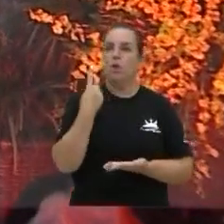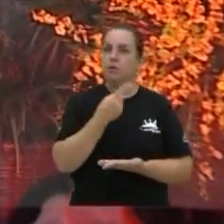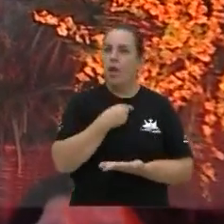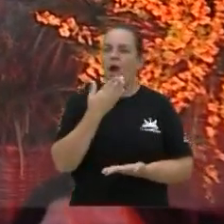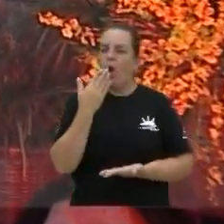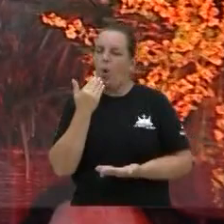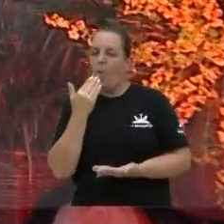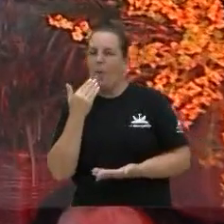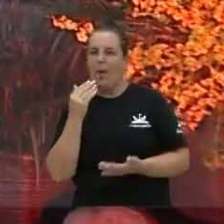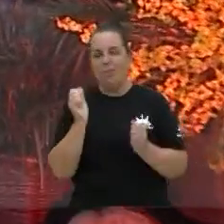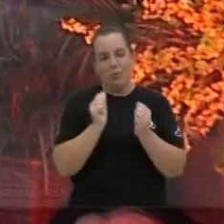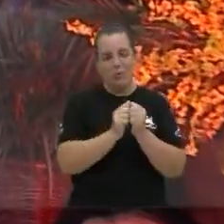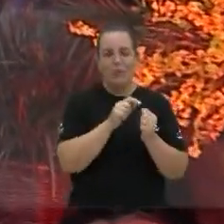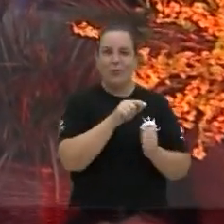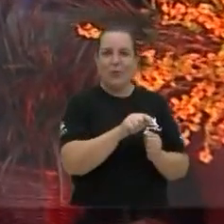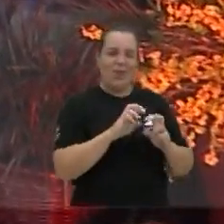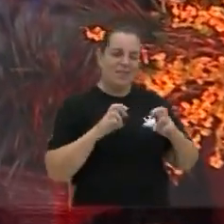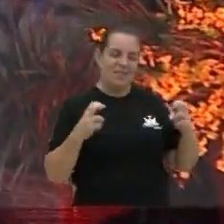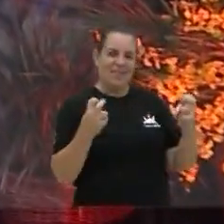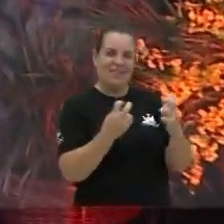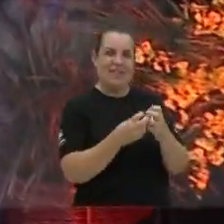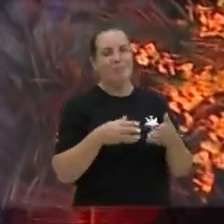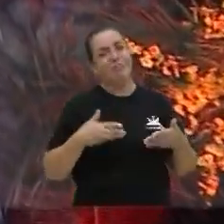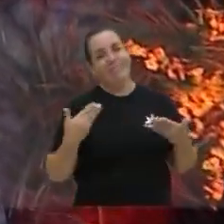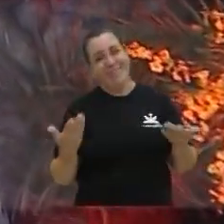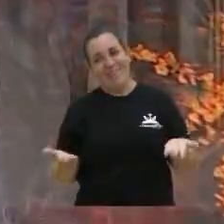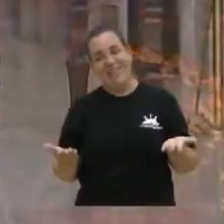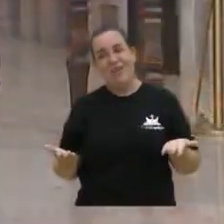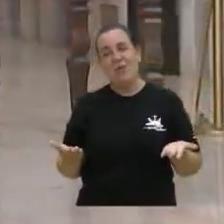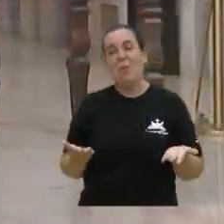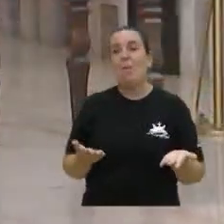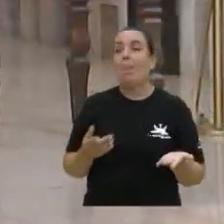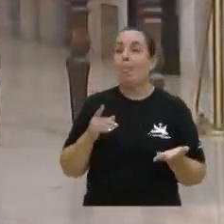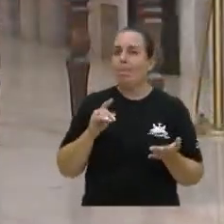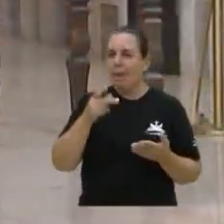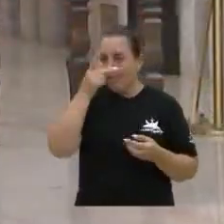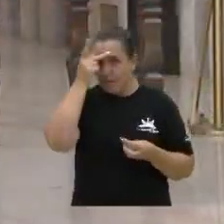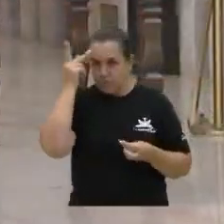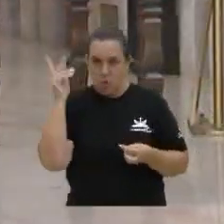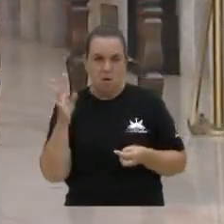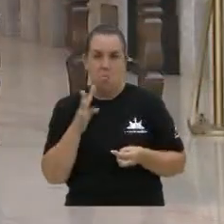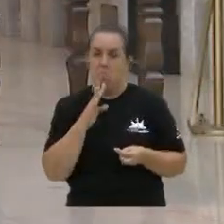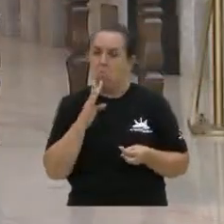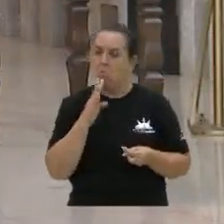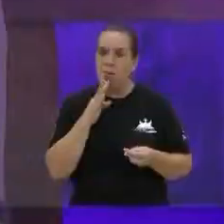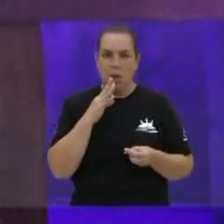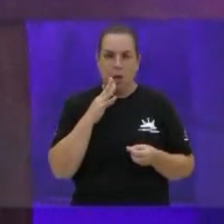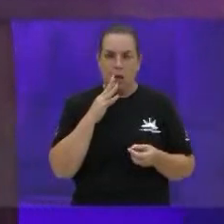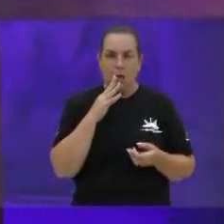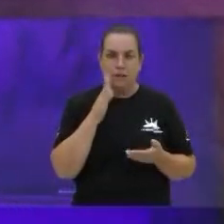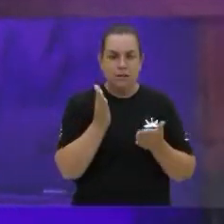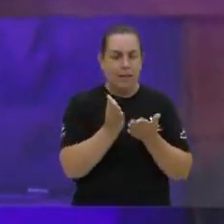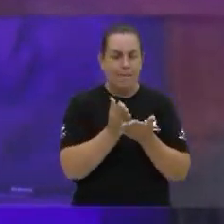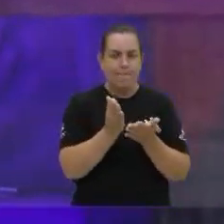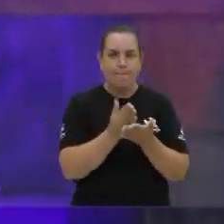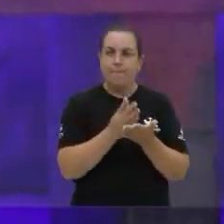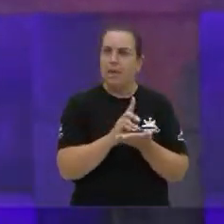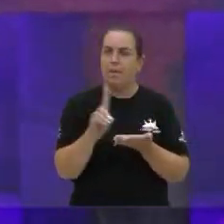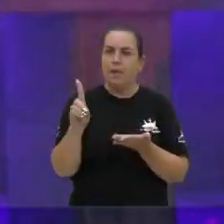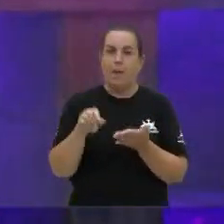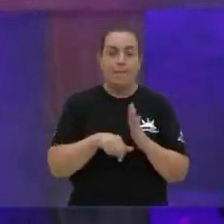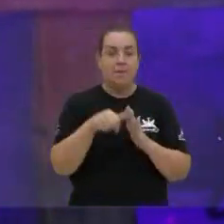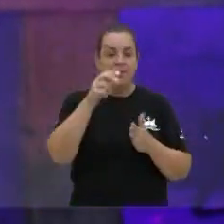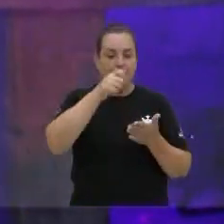comemos e bebemos com ele. Tanto que eu digo que, se alguém não conhece muito a Bíblia, o primeiro texto para